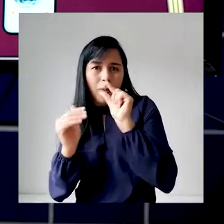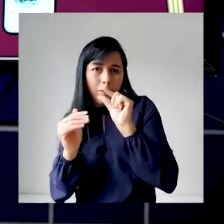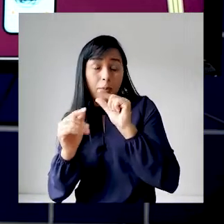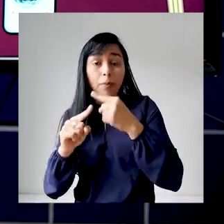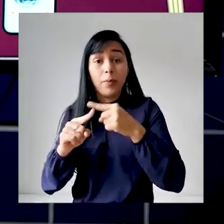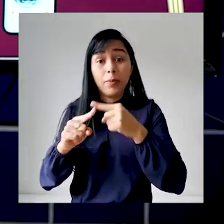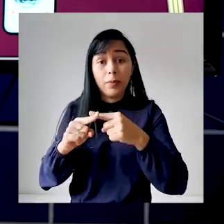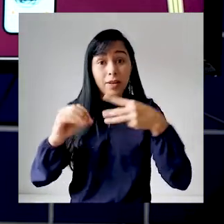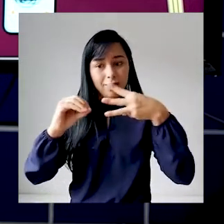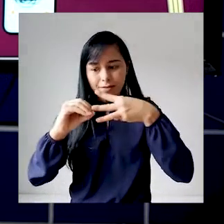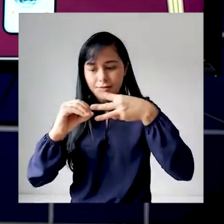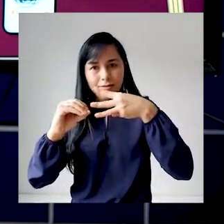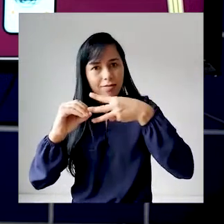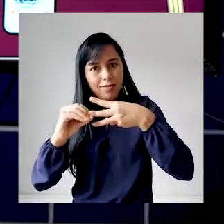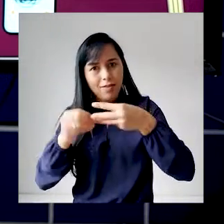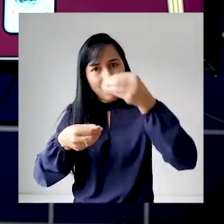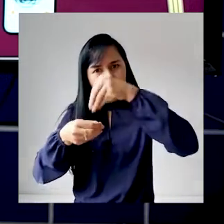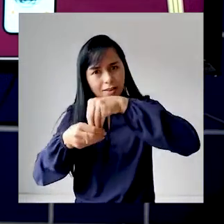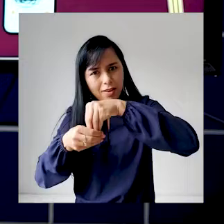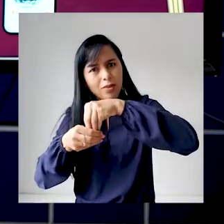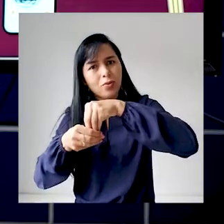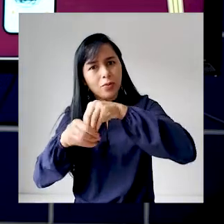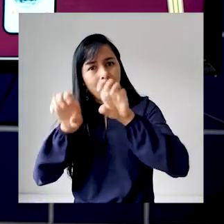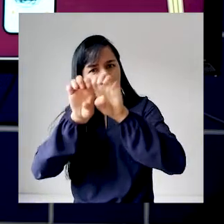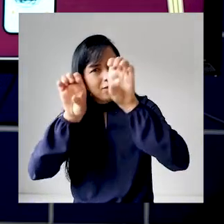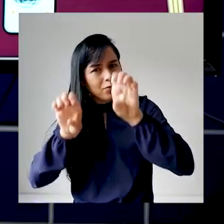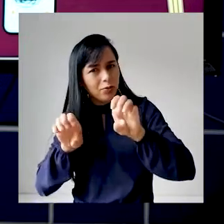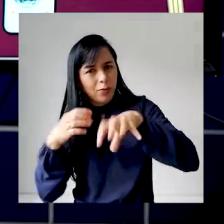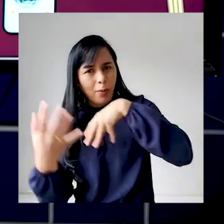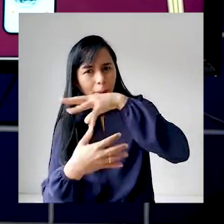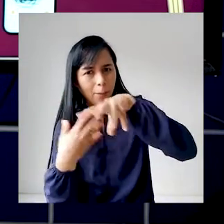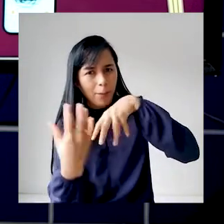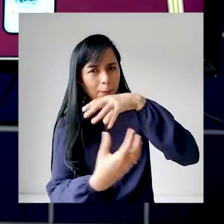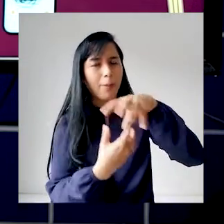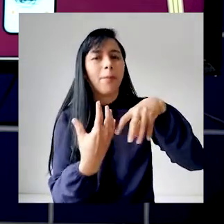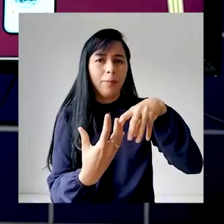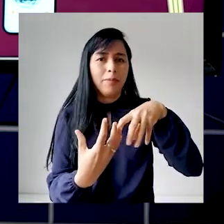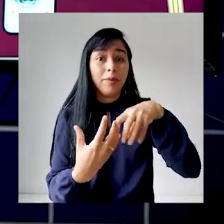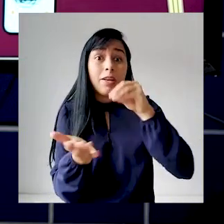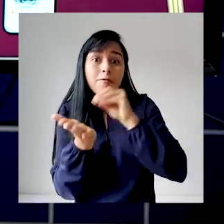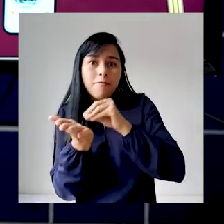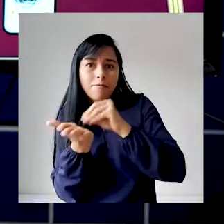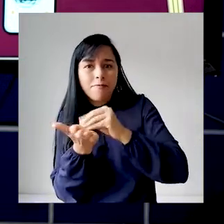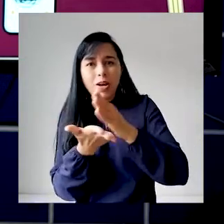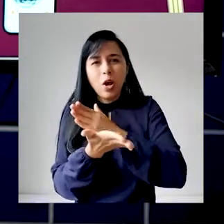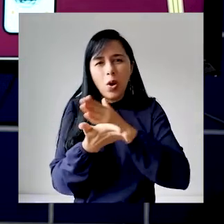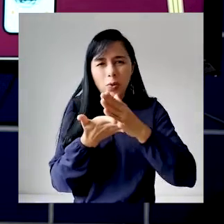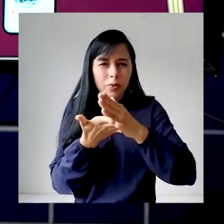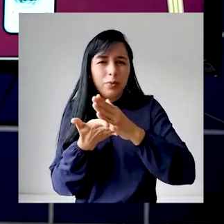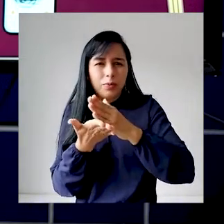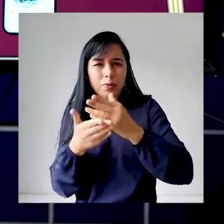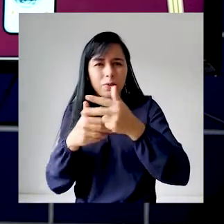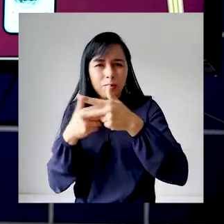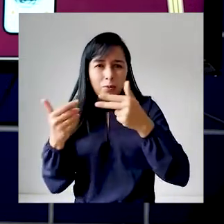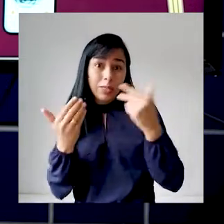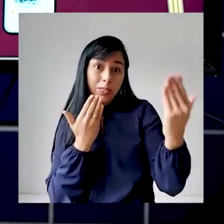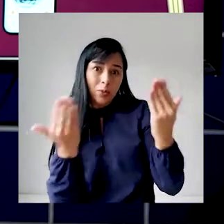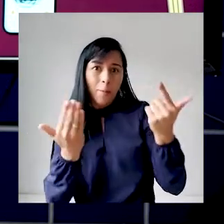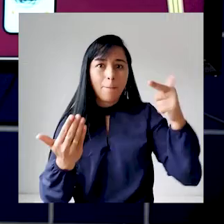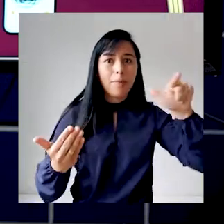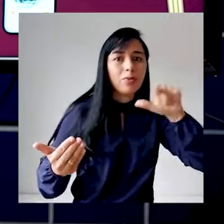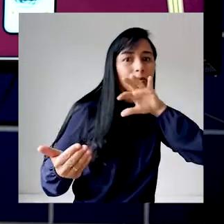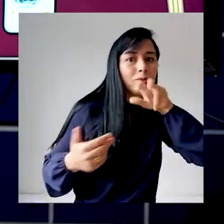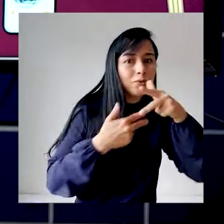que desorganizadas, por não terem algumas estruturas que diferem as